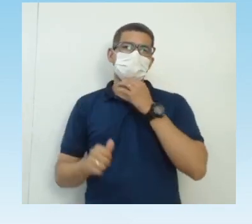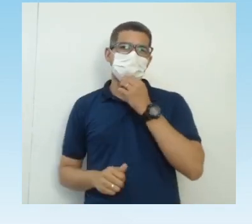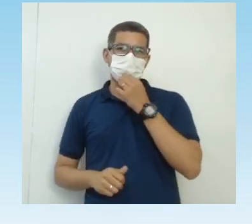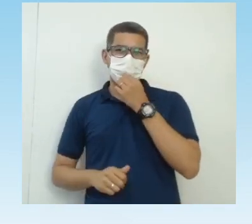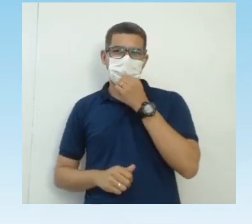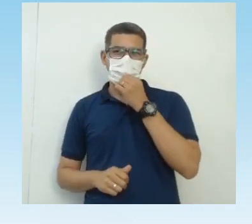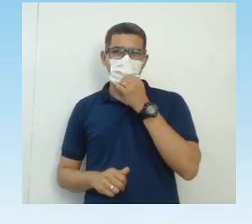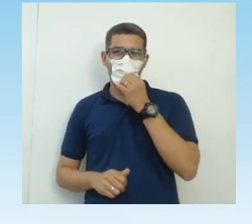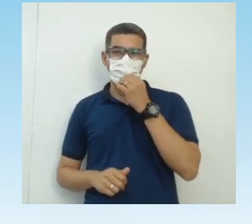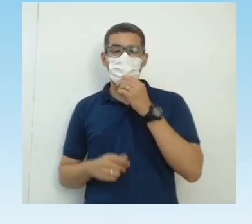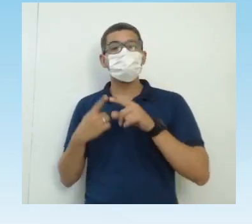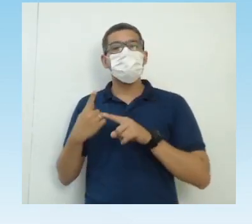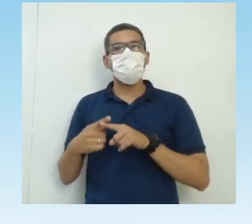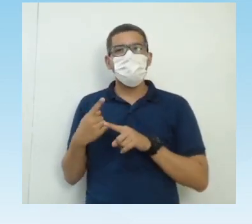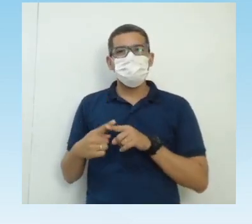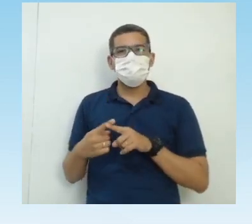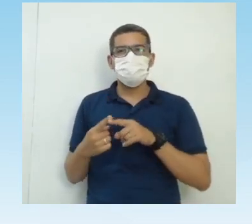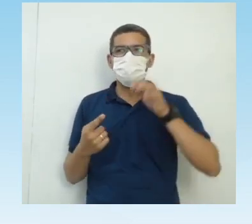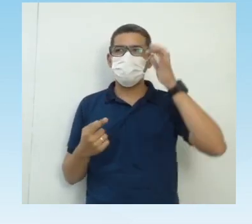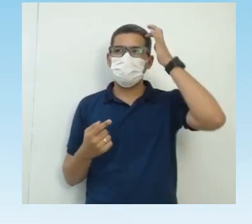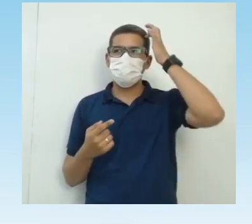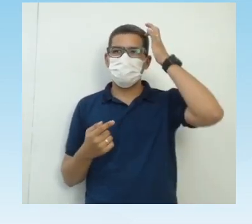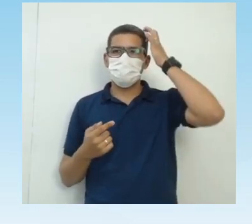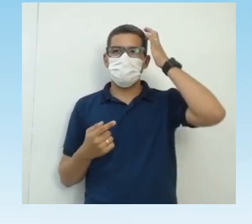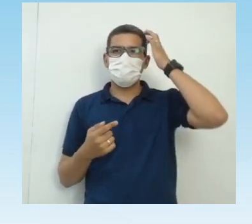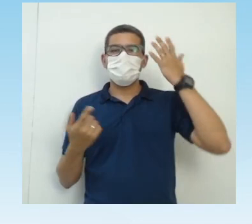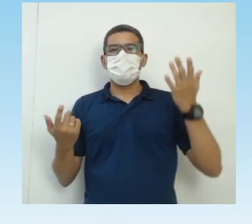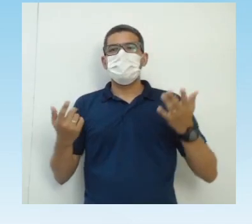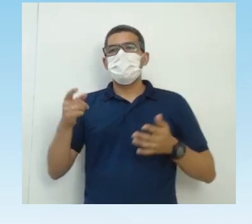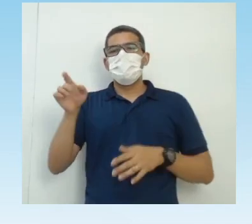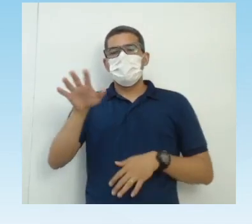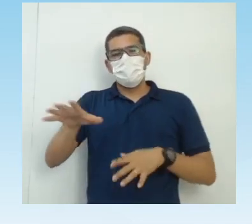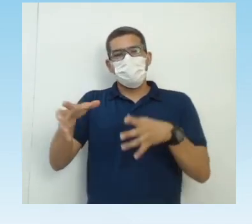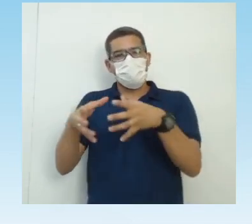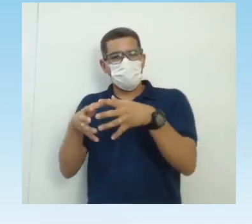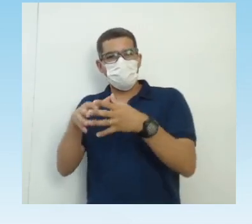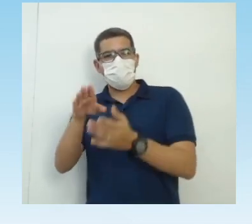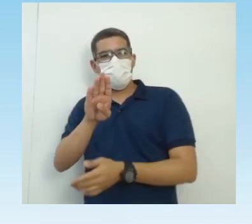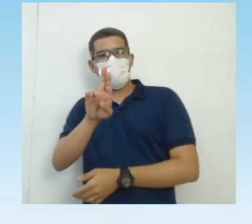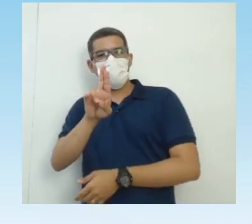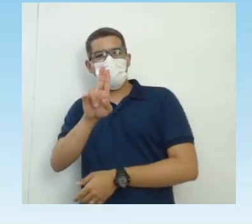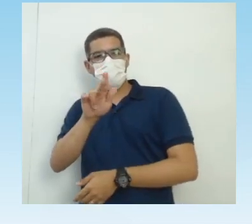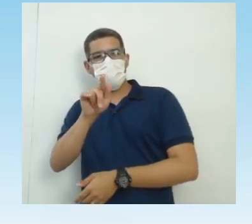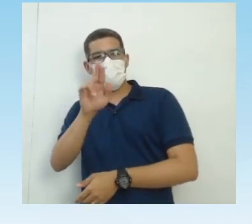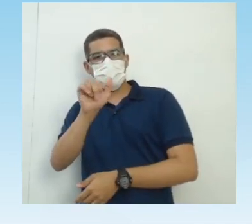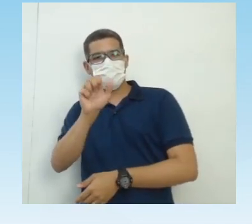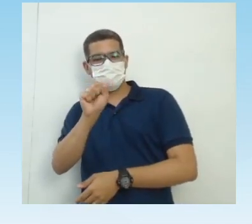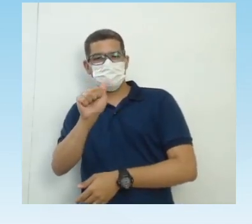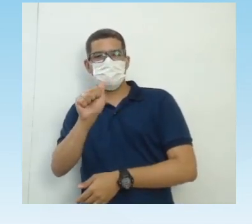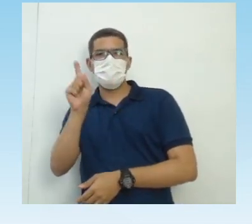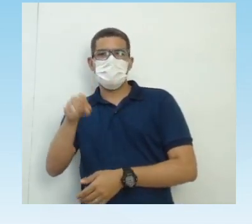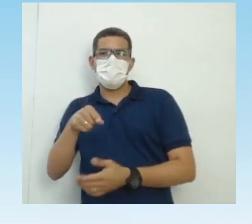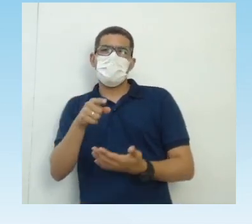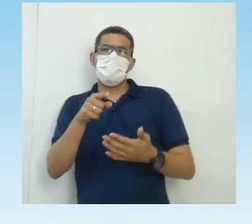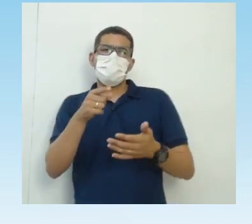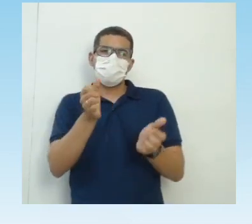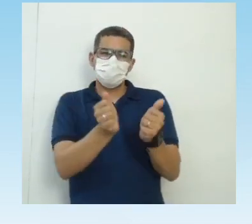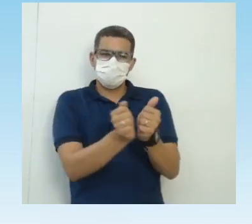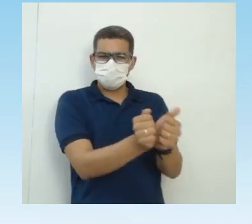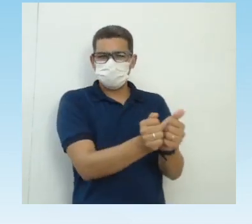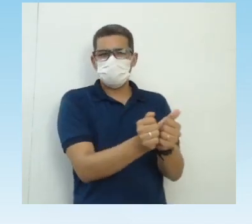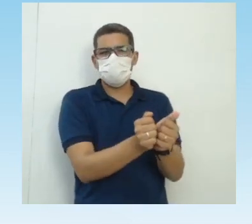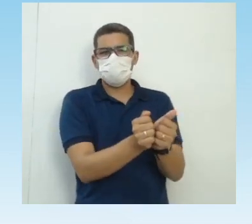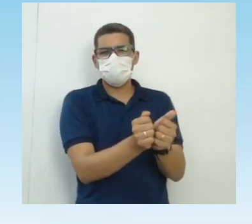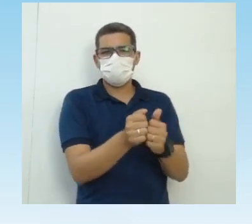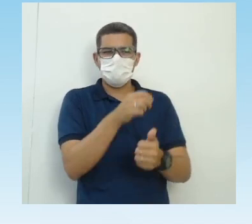nossa resposta. Por quê? Não cabia a essa burguesia fazer a manutenção da escravidão. Afinal de contas, escravo